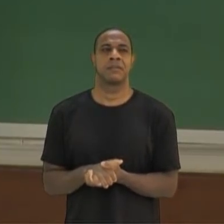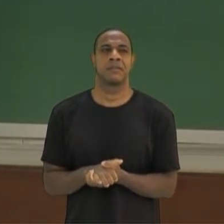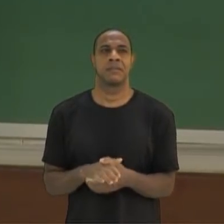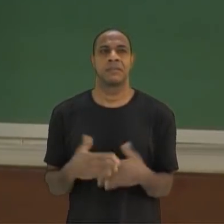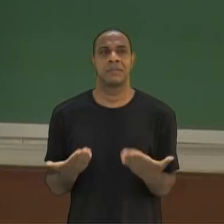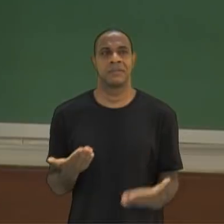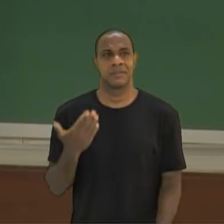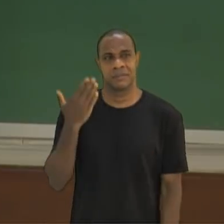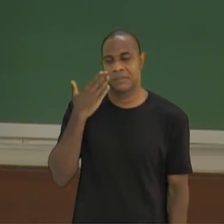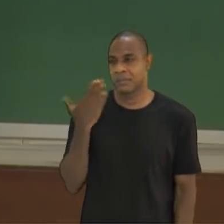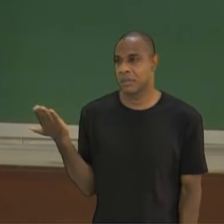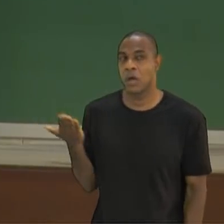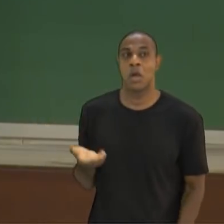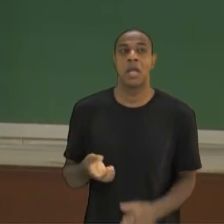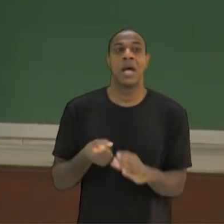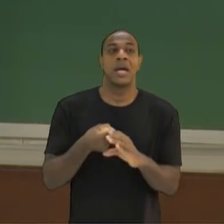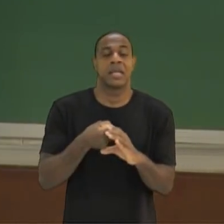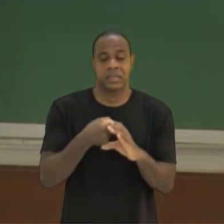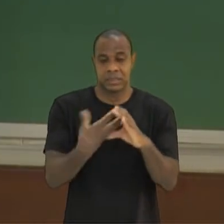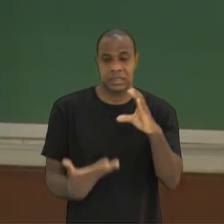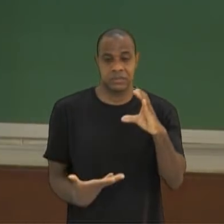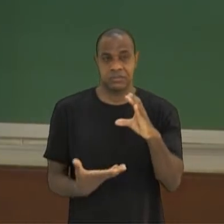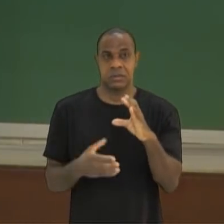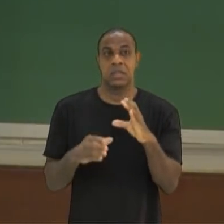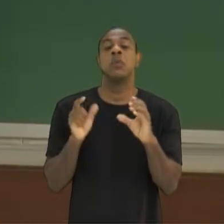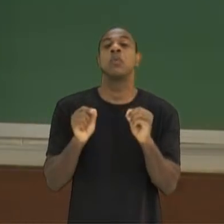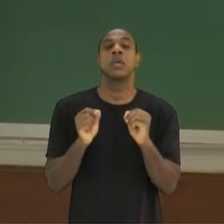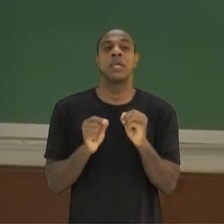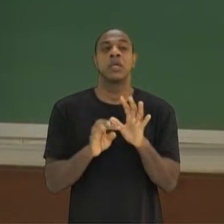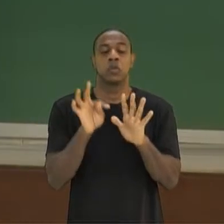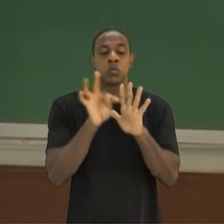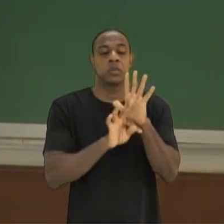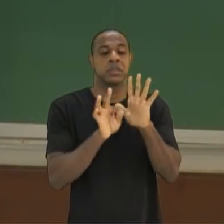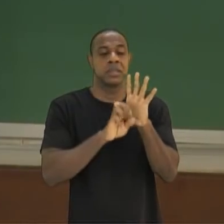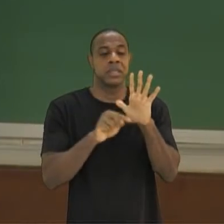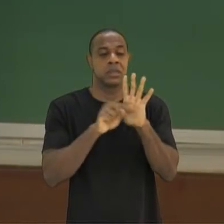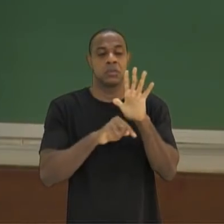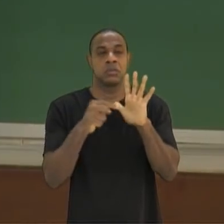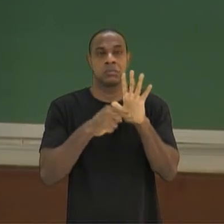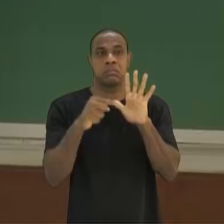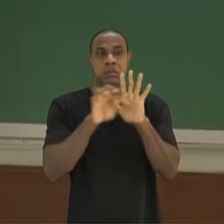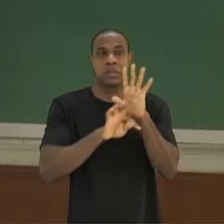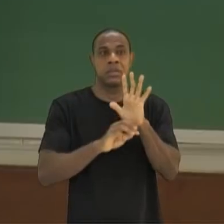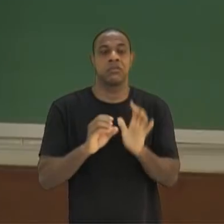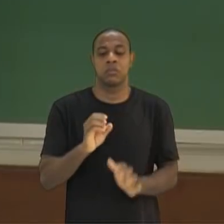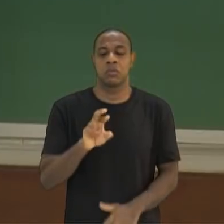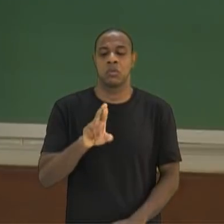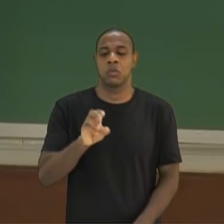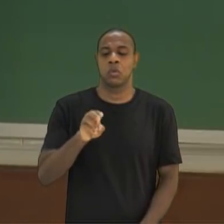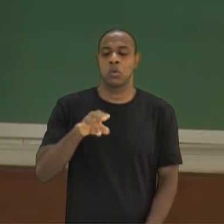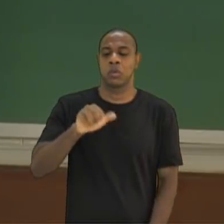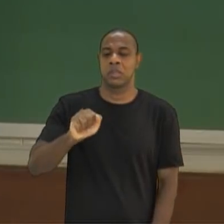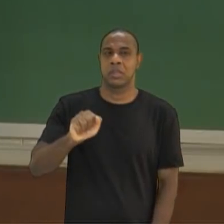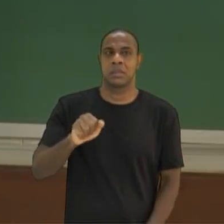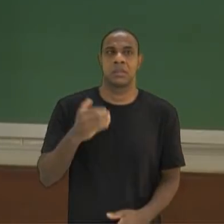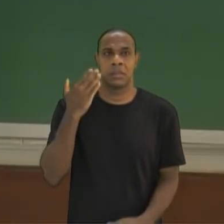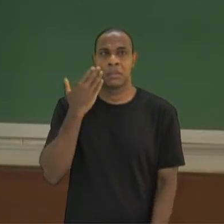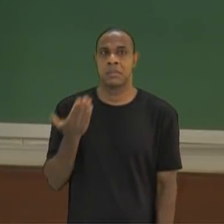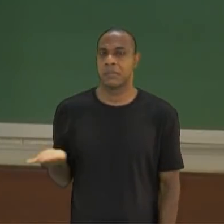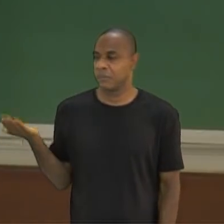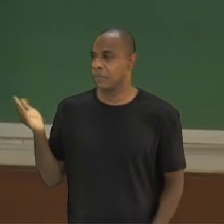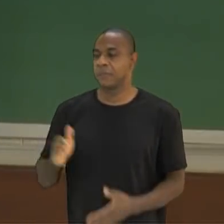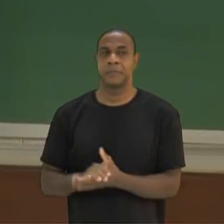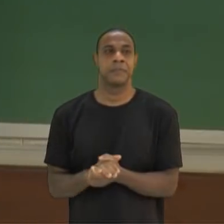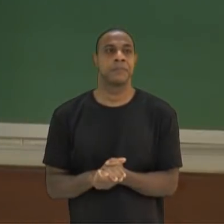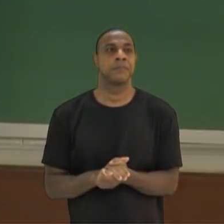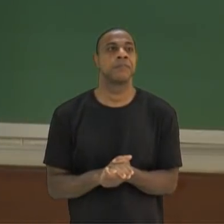Vamos agora ver as características da crônica. Vamos retomar aqui os elementos composicionais, né? Aqueles elementos que compõem a crônica.